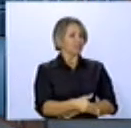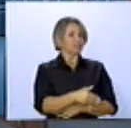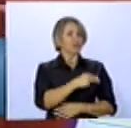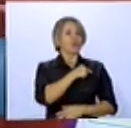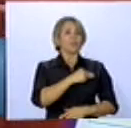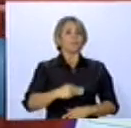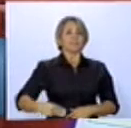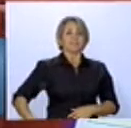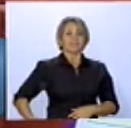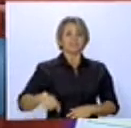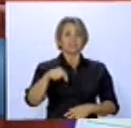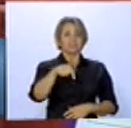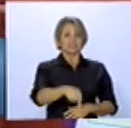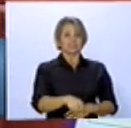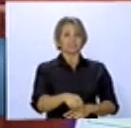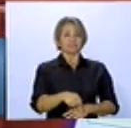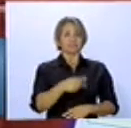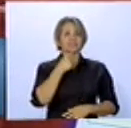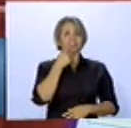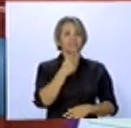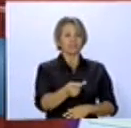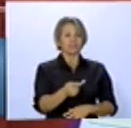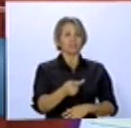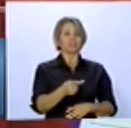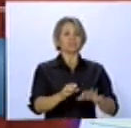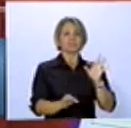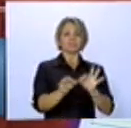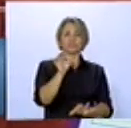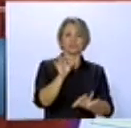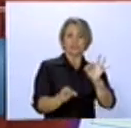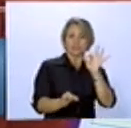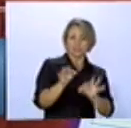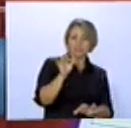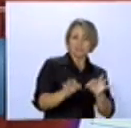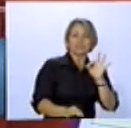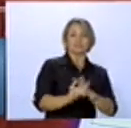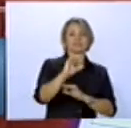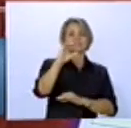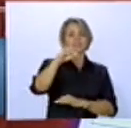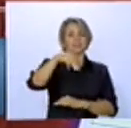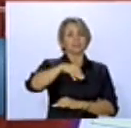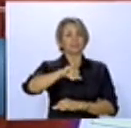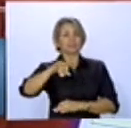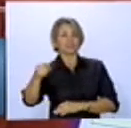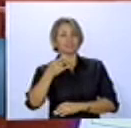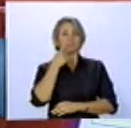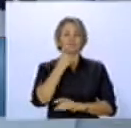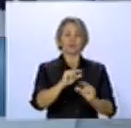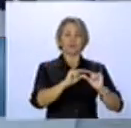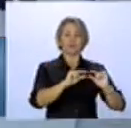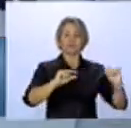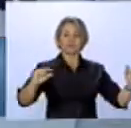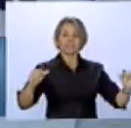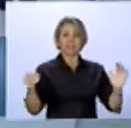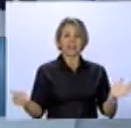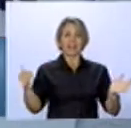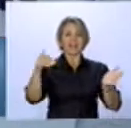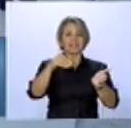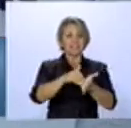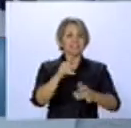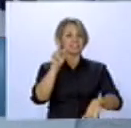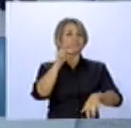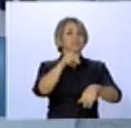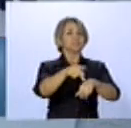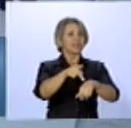desta casa quando proferiu em um julgamento sobre os poderes do CNJ a seguinte frase até as pedras